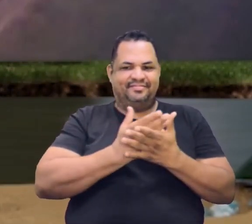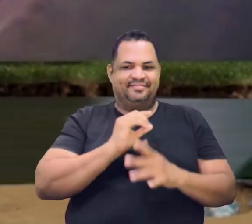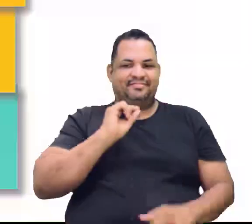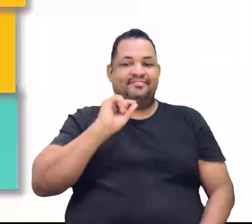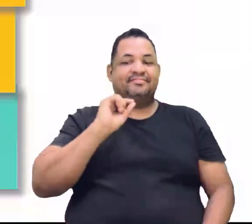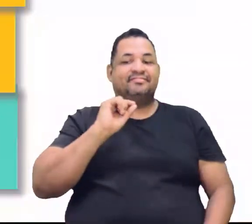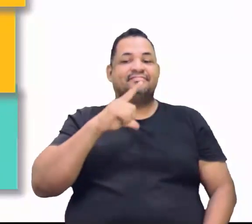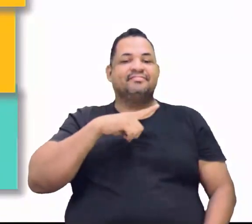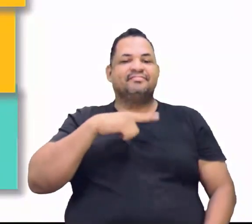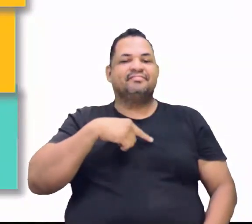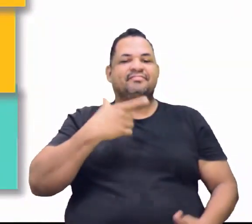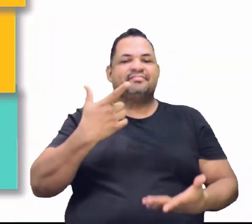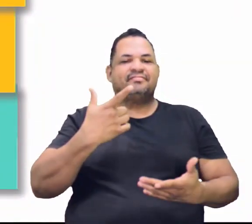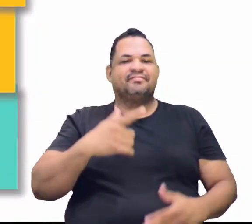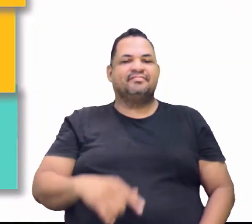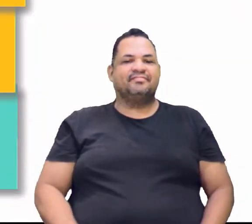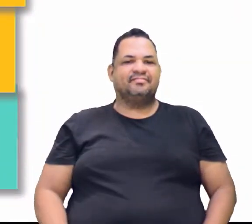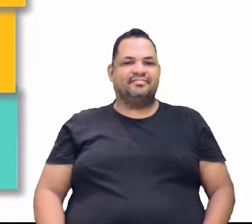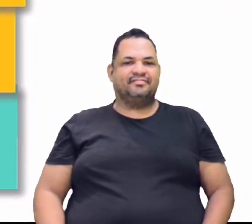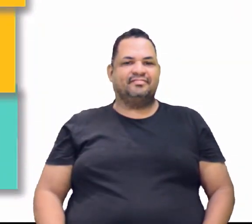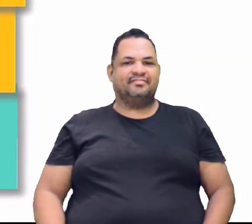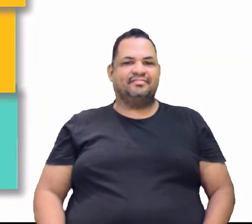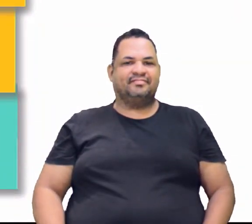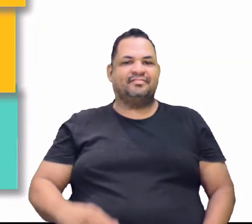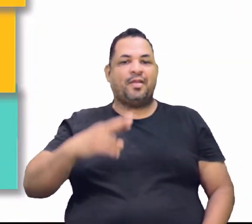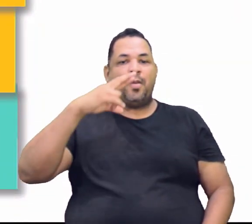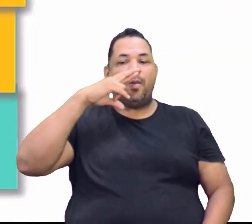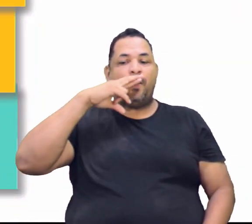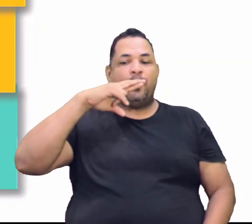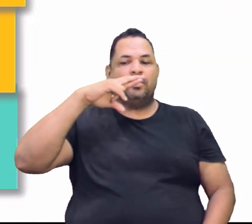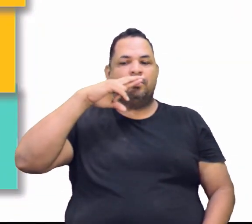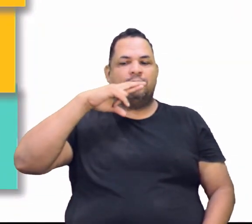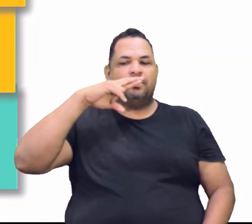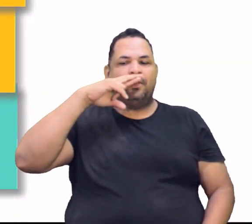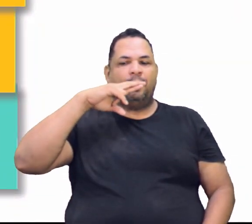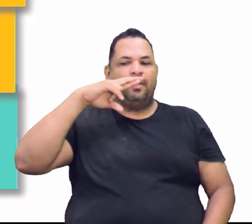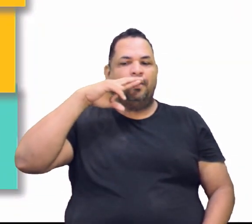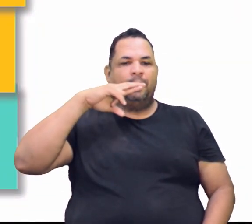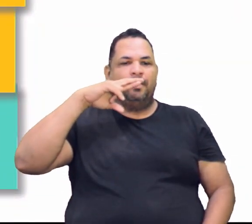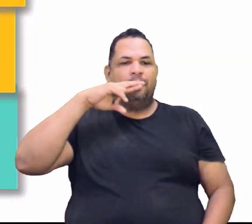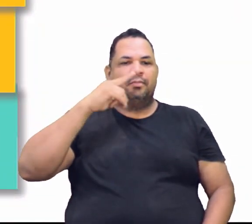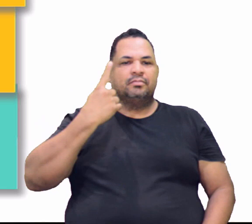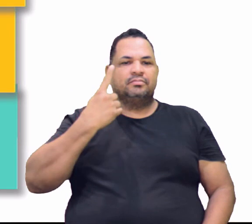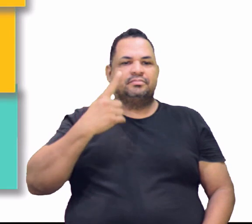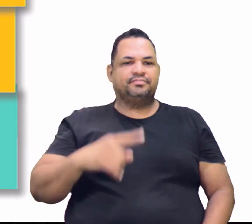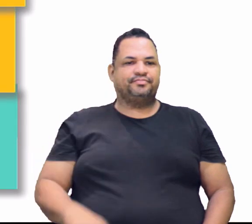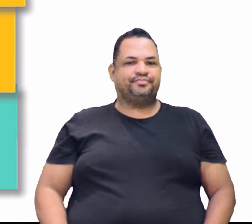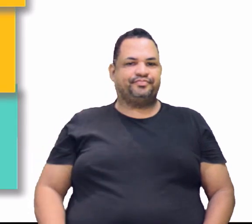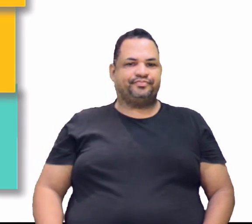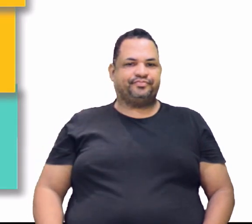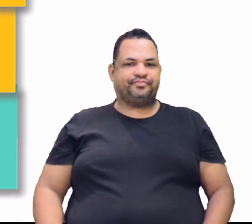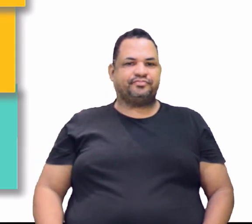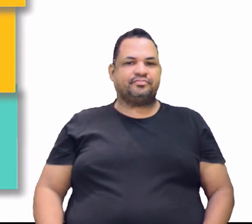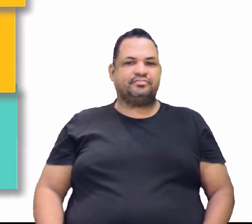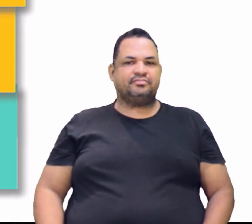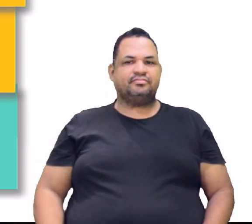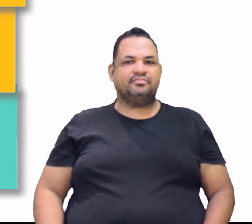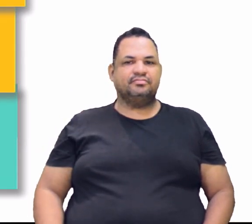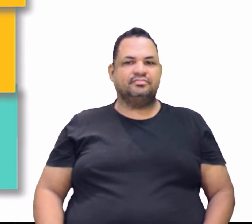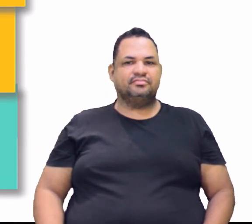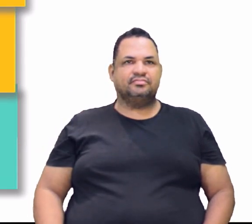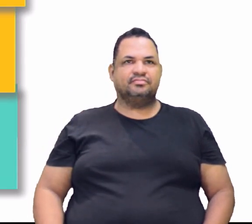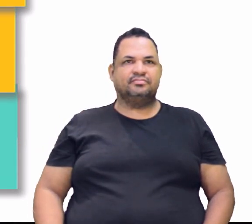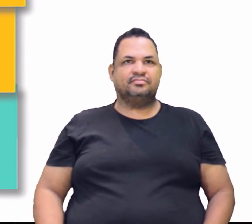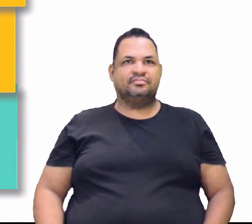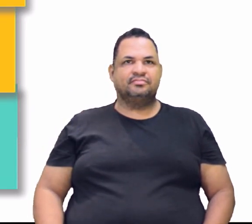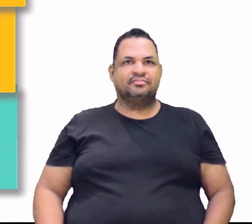diz aí no quadro. Isso, Rondon. Deixa eu só calibrar aqui a minha